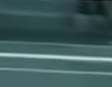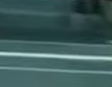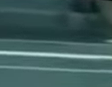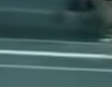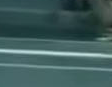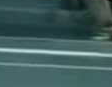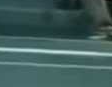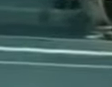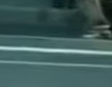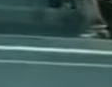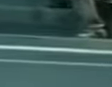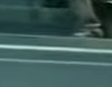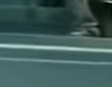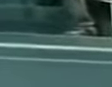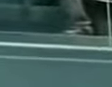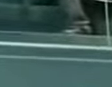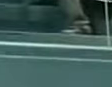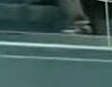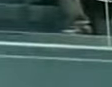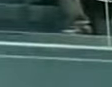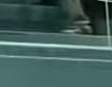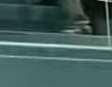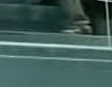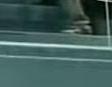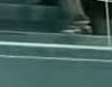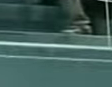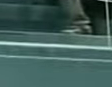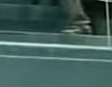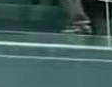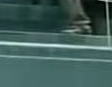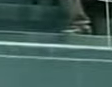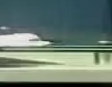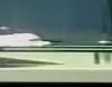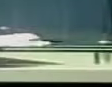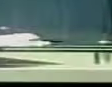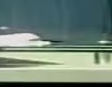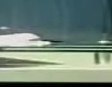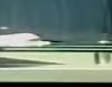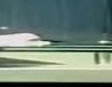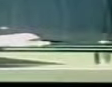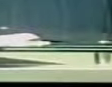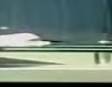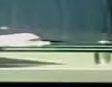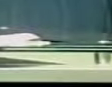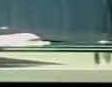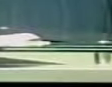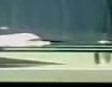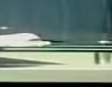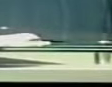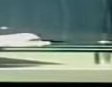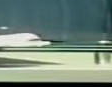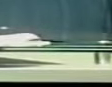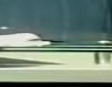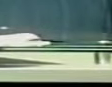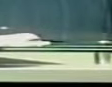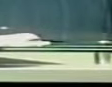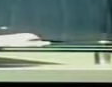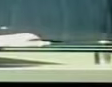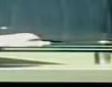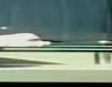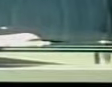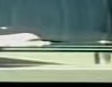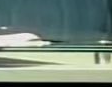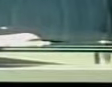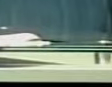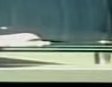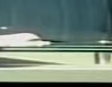aprovados num concurso público e que até hoje não foram chamados. Aqui existem uma série de profissionais